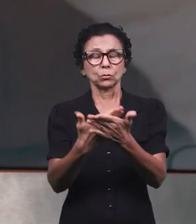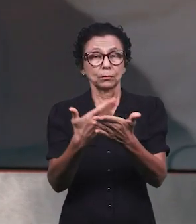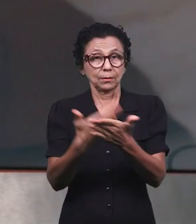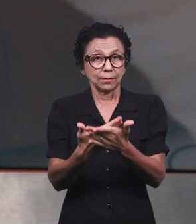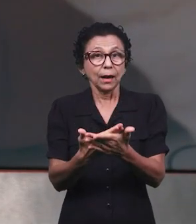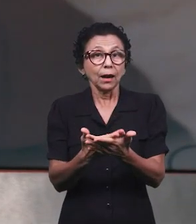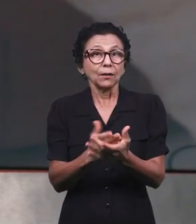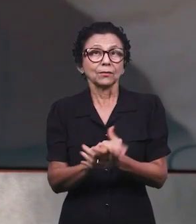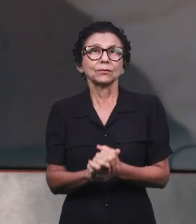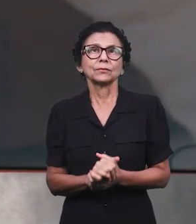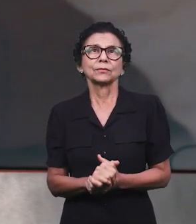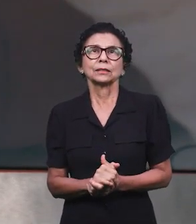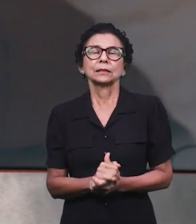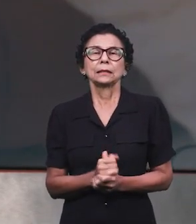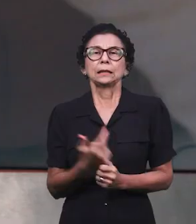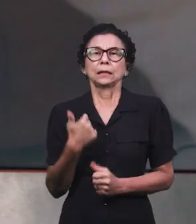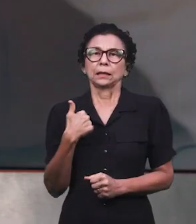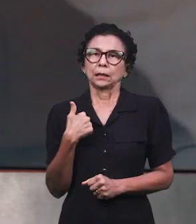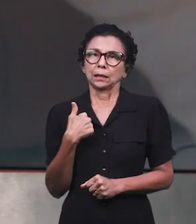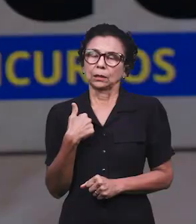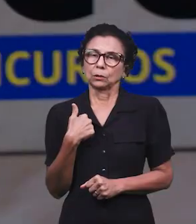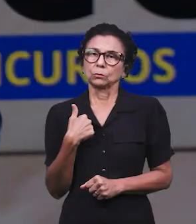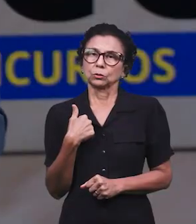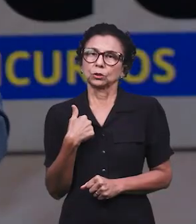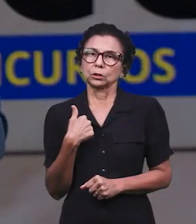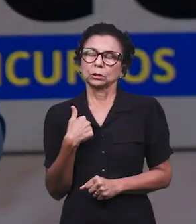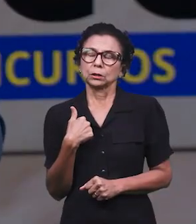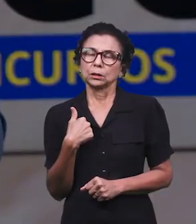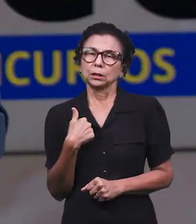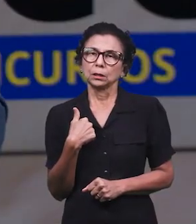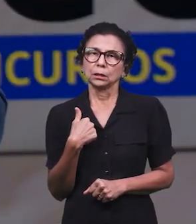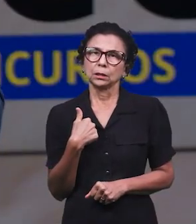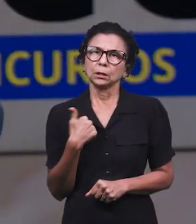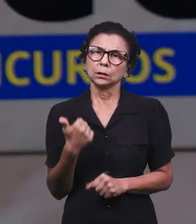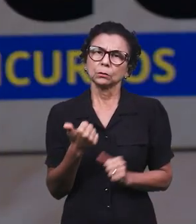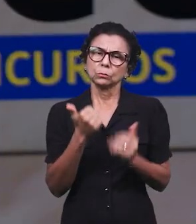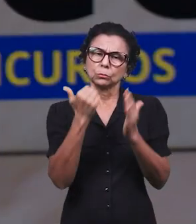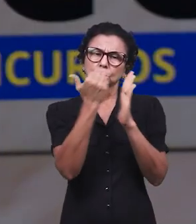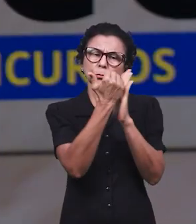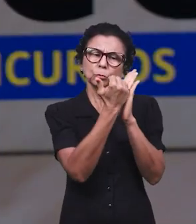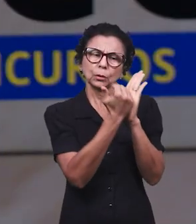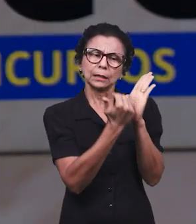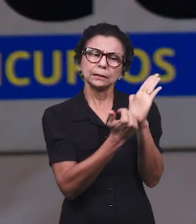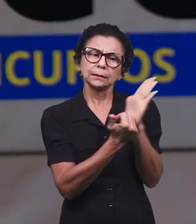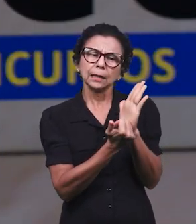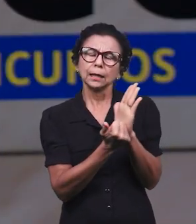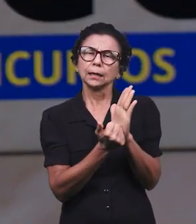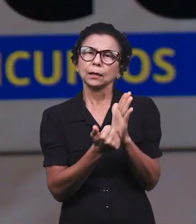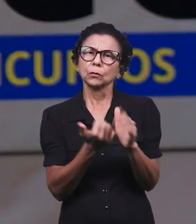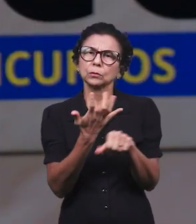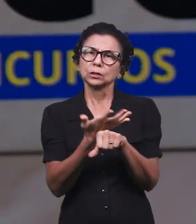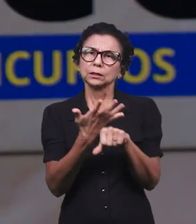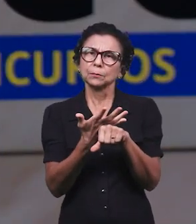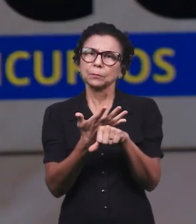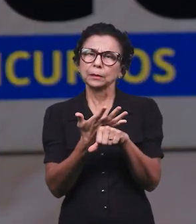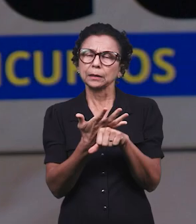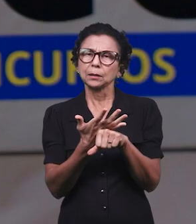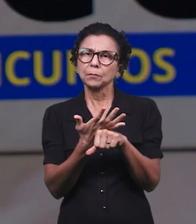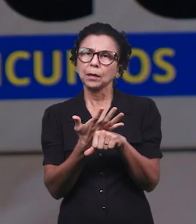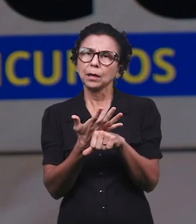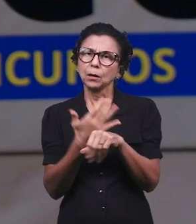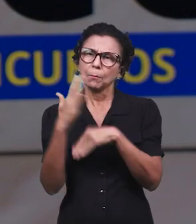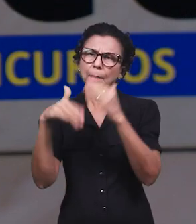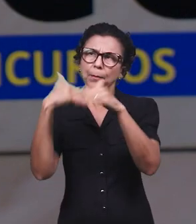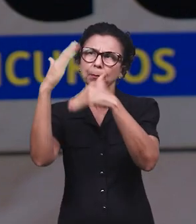vocês que eu tinha o meu ritmo de estudos, né? Às vezes, algumas matérias eu avançava bem, avançava mais rápido, especialmente na parte